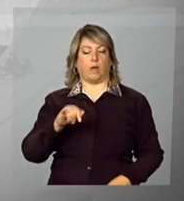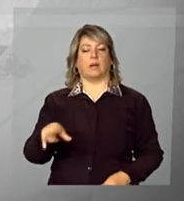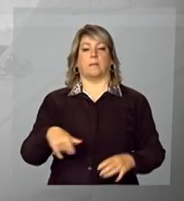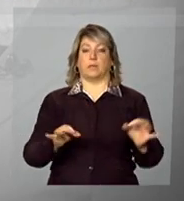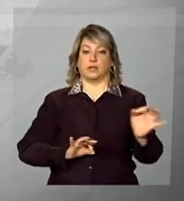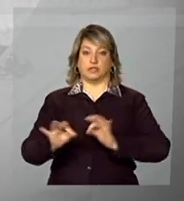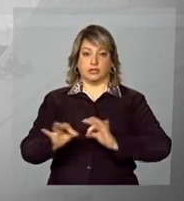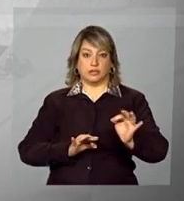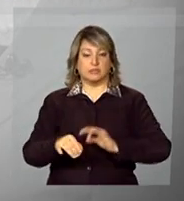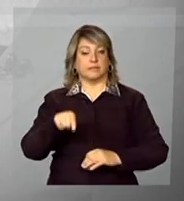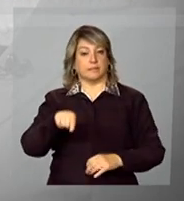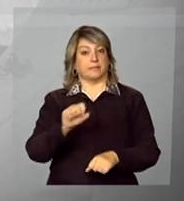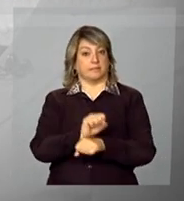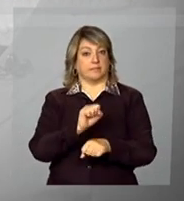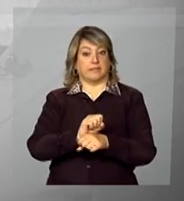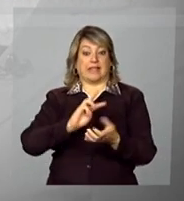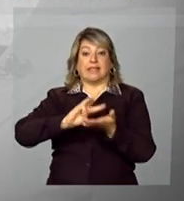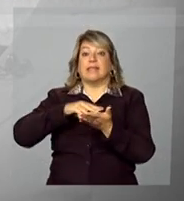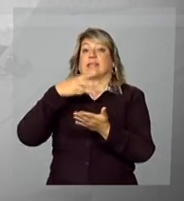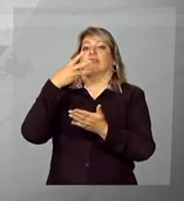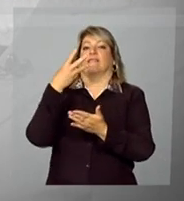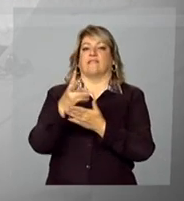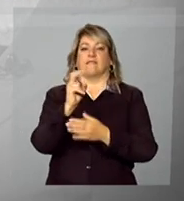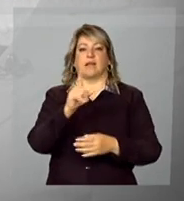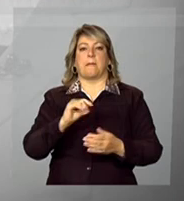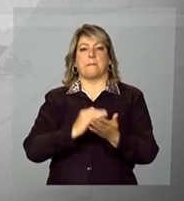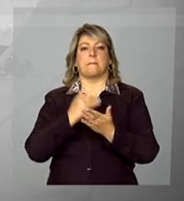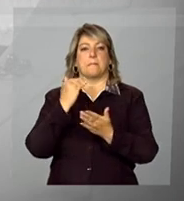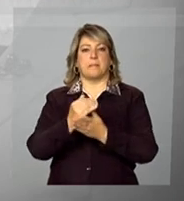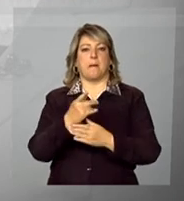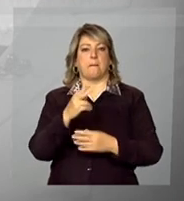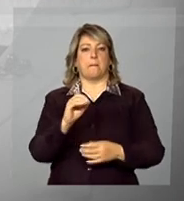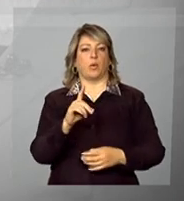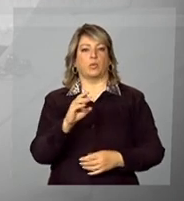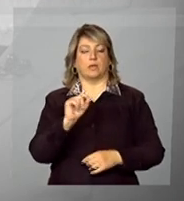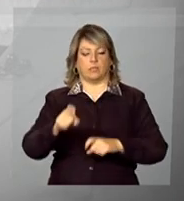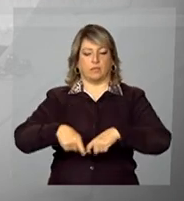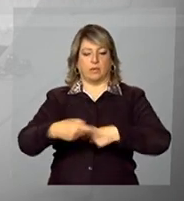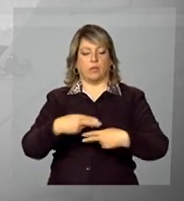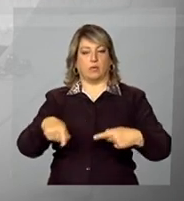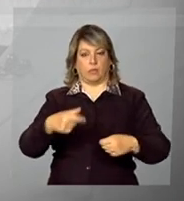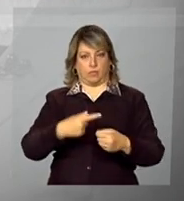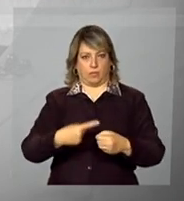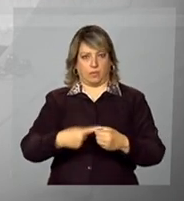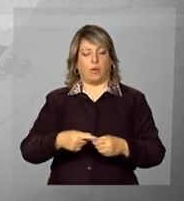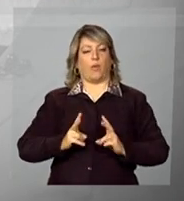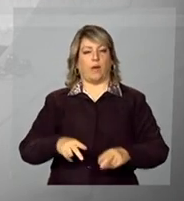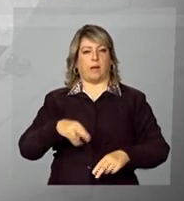projeto, a expectativa é triplicar a produção agrícola do município.